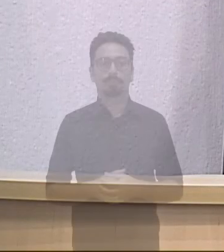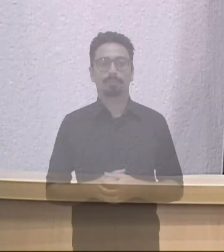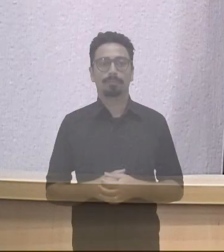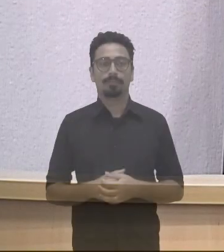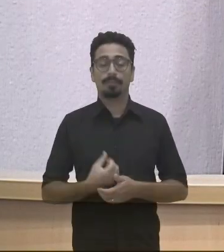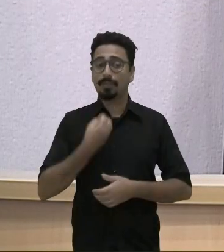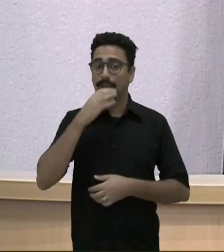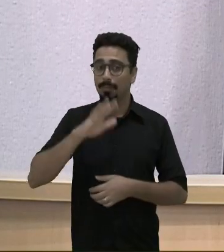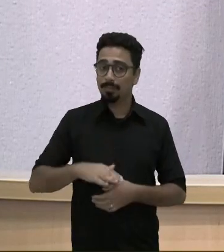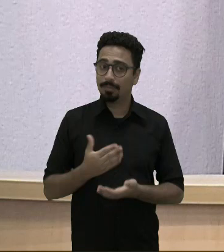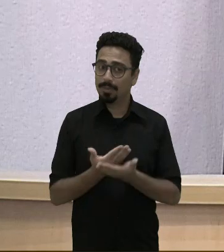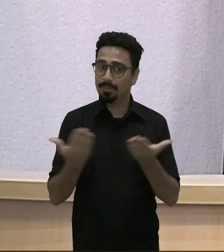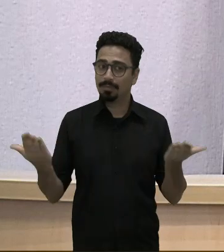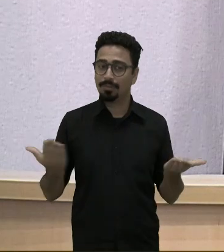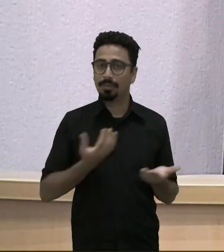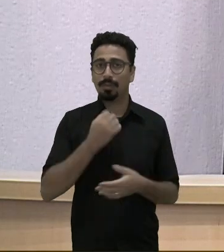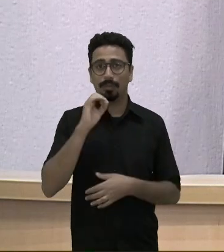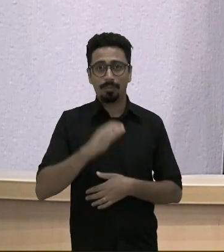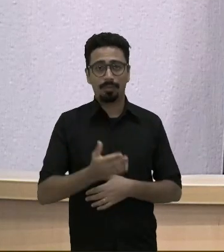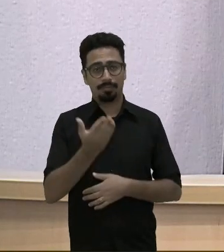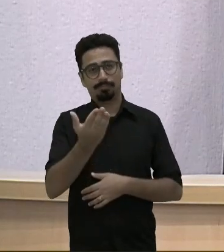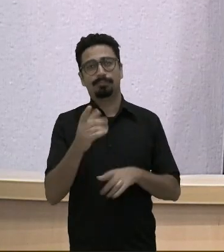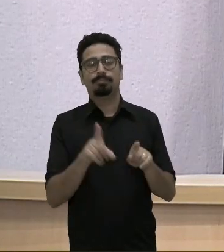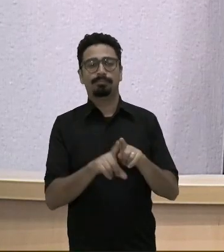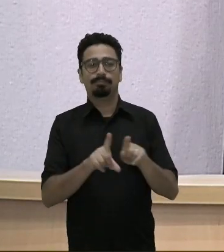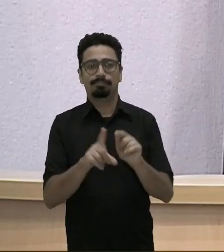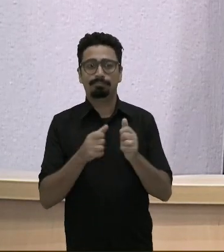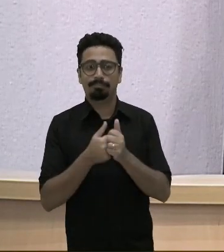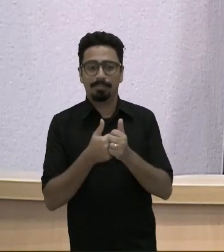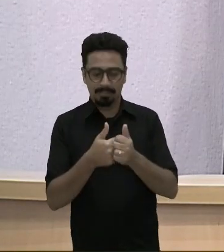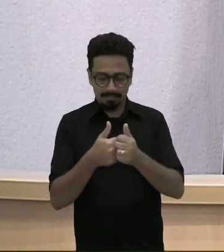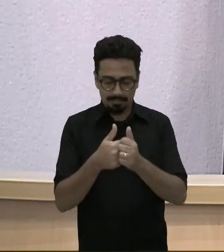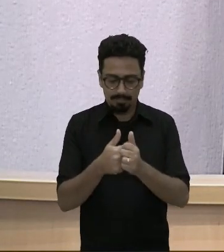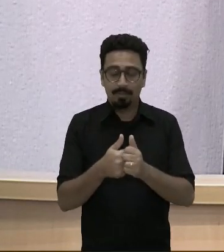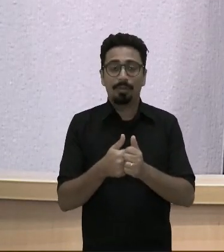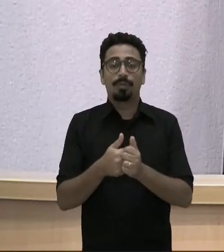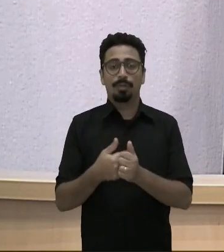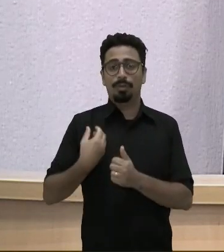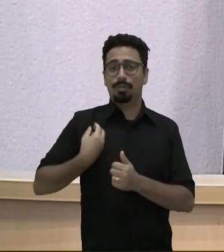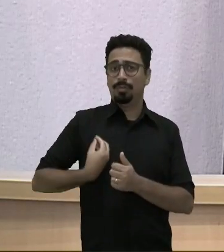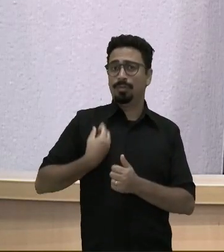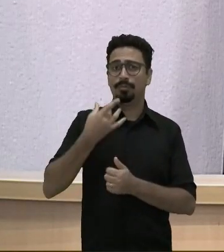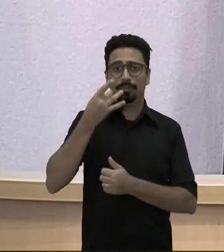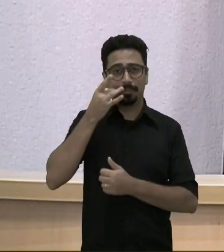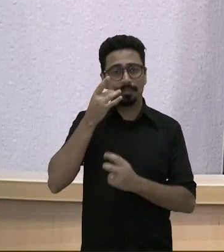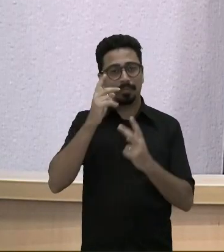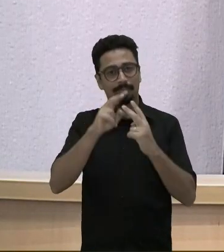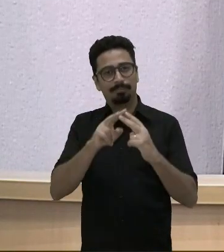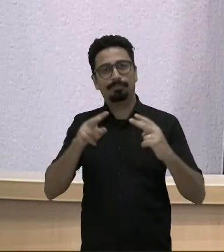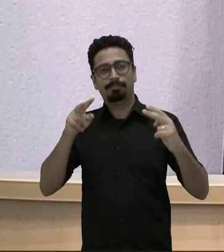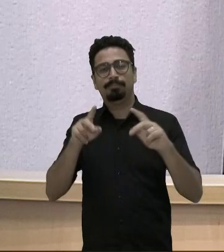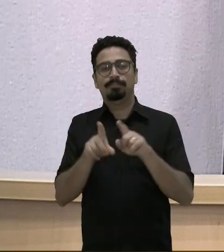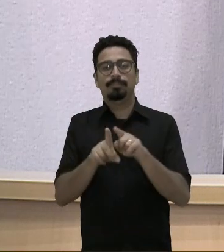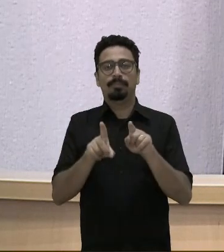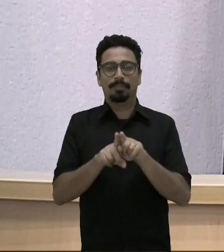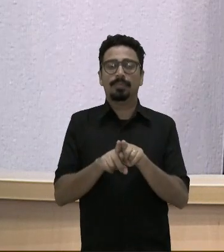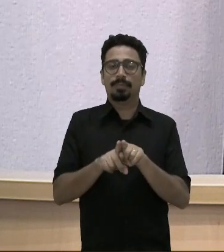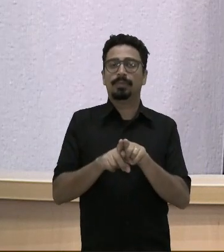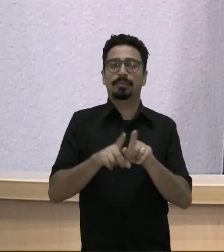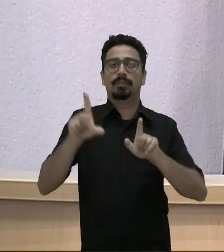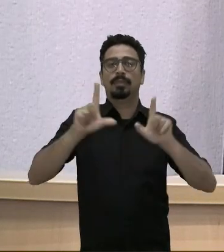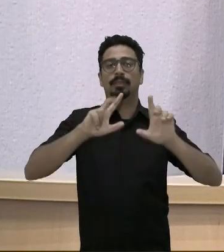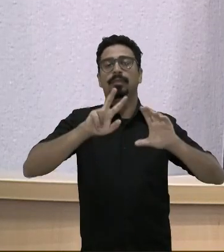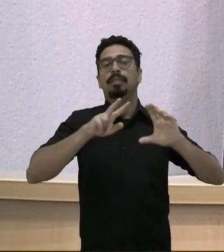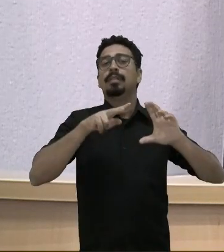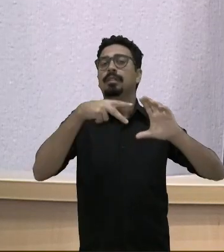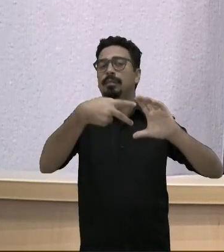Olá, uma boa tarde a todos, uma boa tarde a você que nos acompanha ao vivo aqui na galeria do Plenário Jorge Guizar e a você também que nos acompanha ao vivo pela TV Câmara